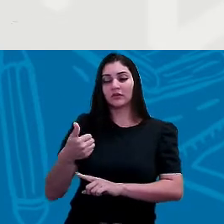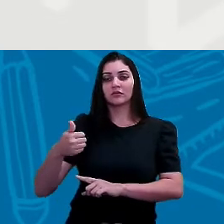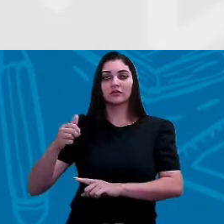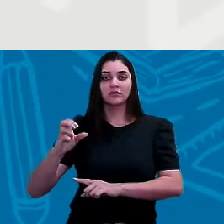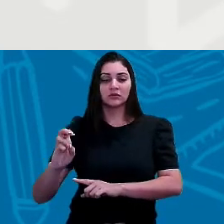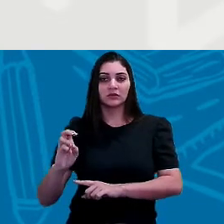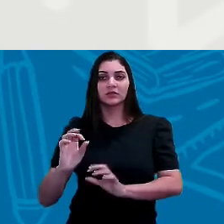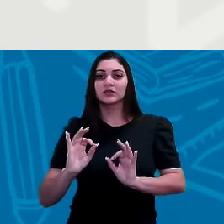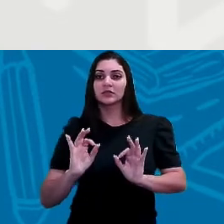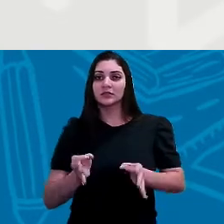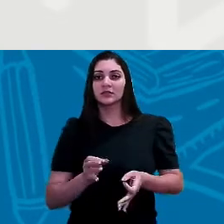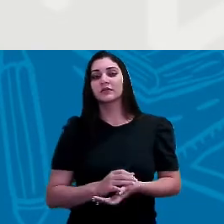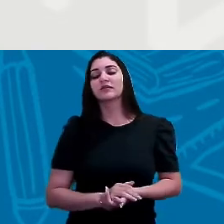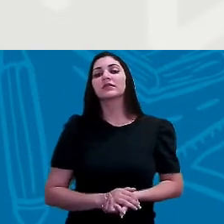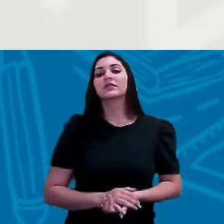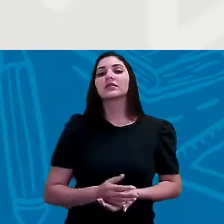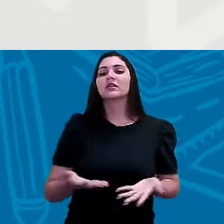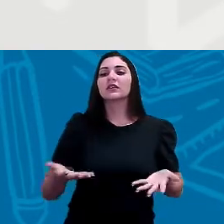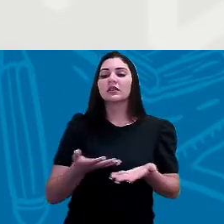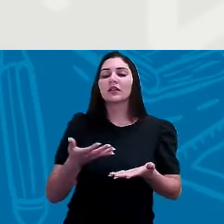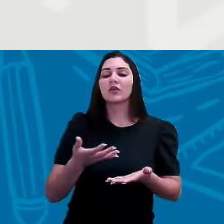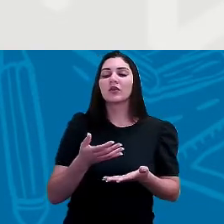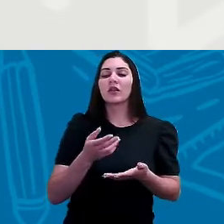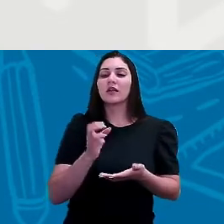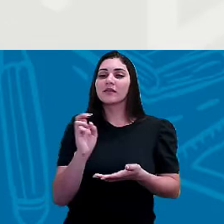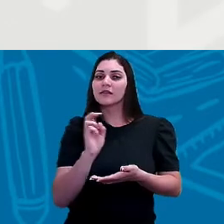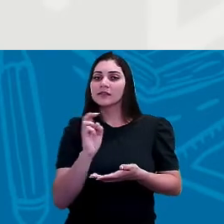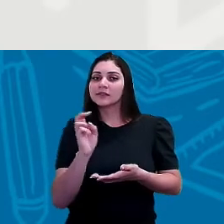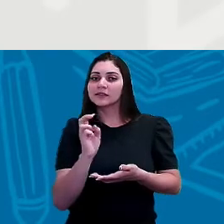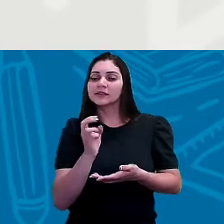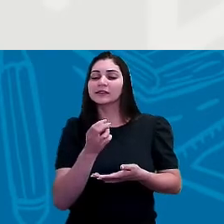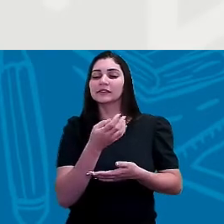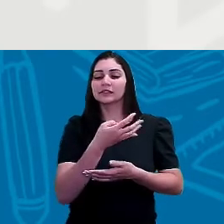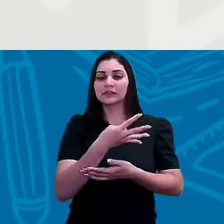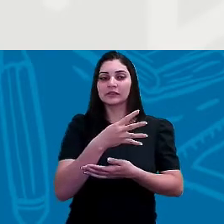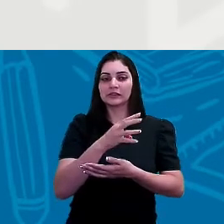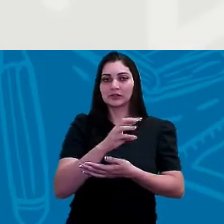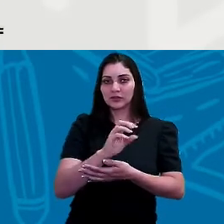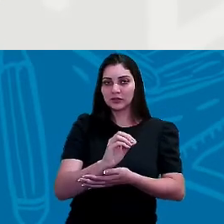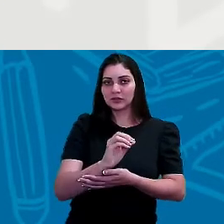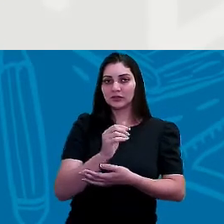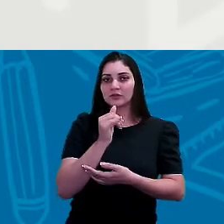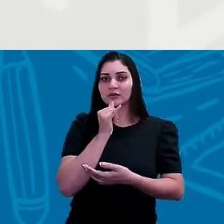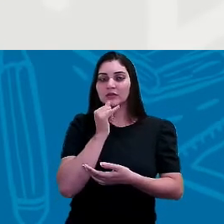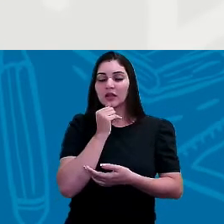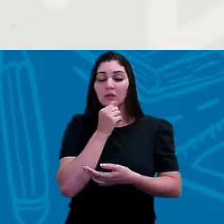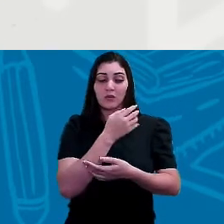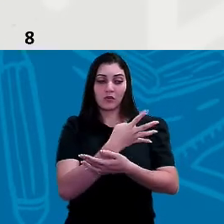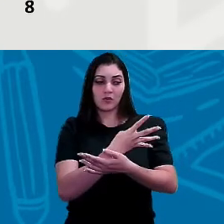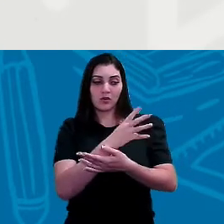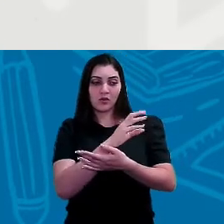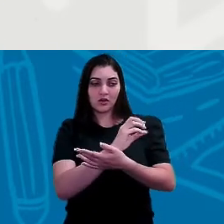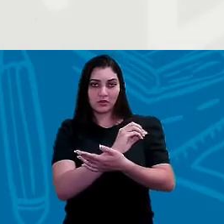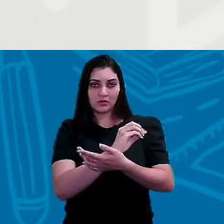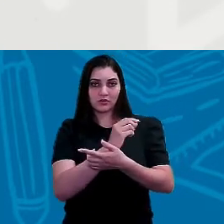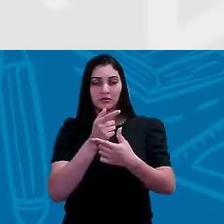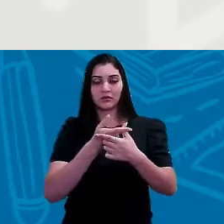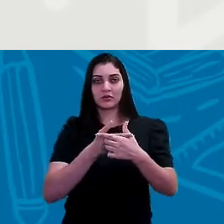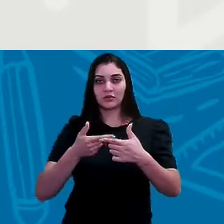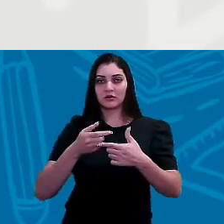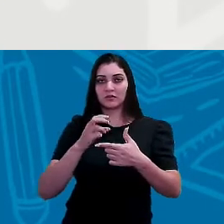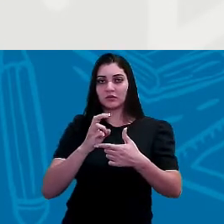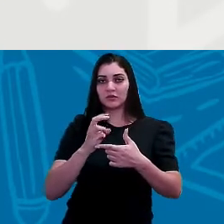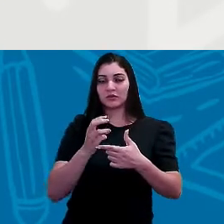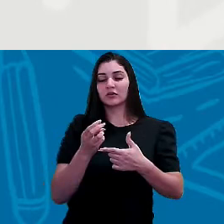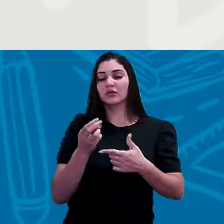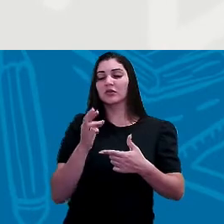tá certo? E a quinta parte de 40 vai ser 40 dividido por 5, que vai dar